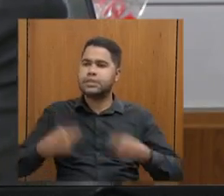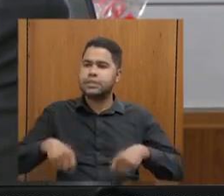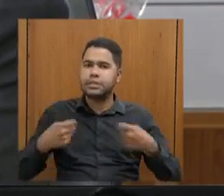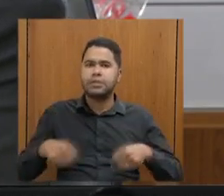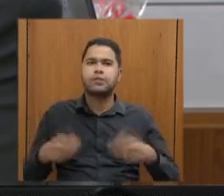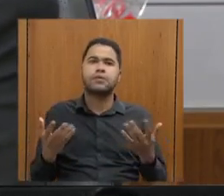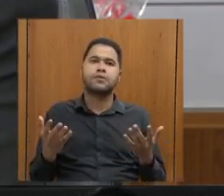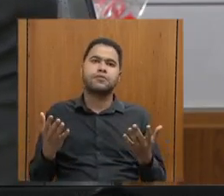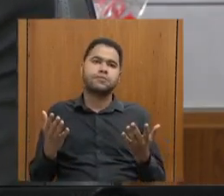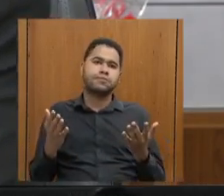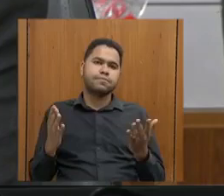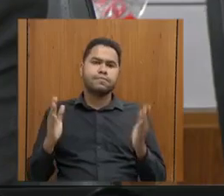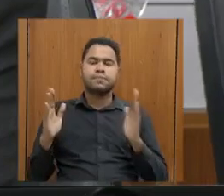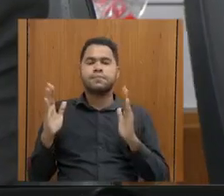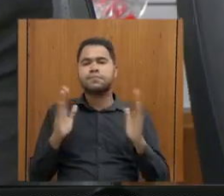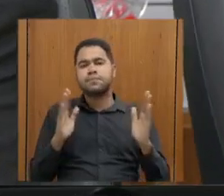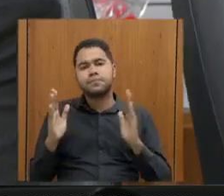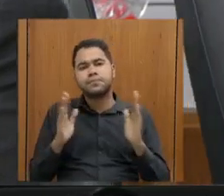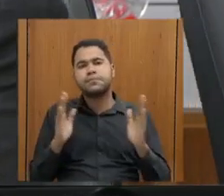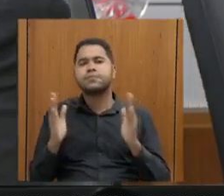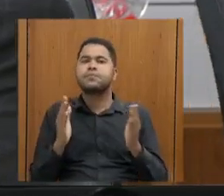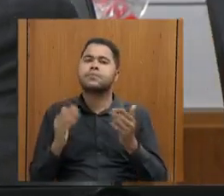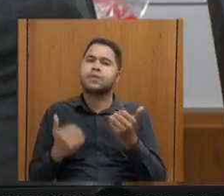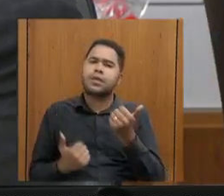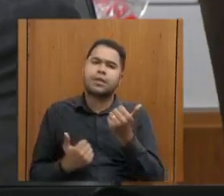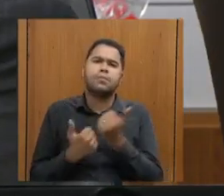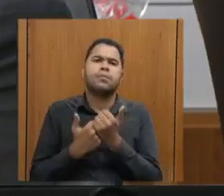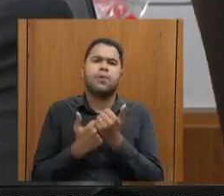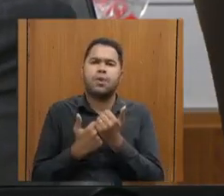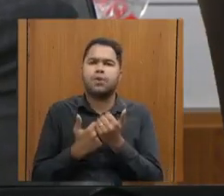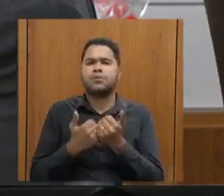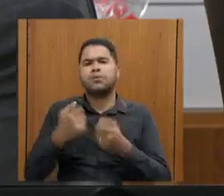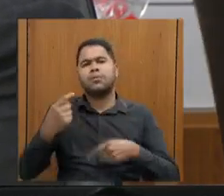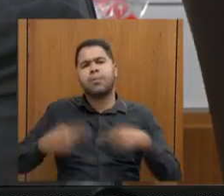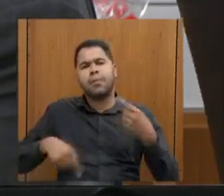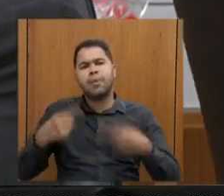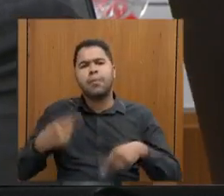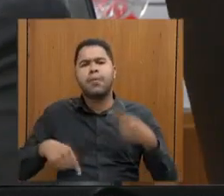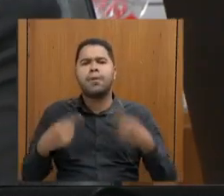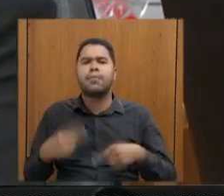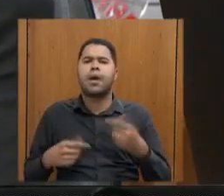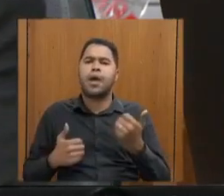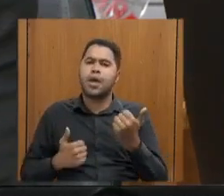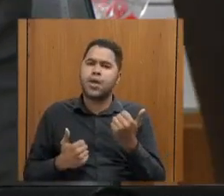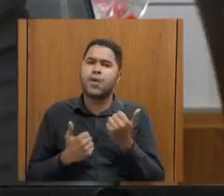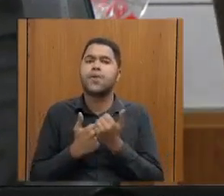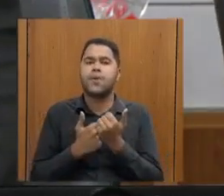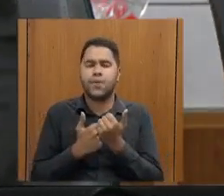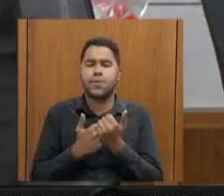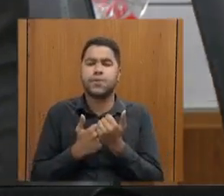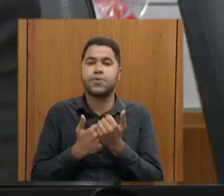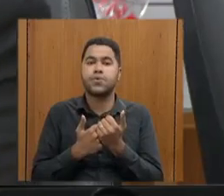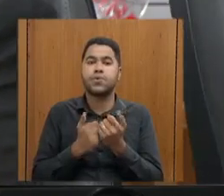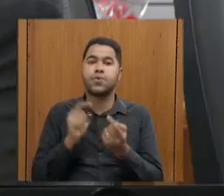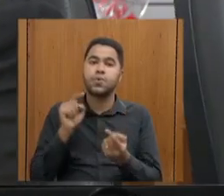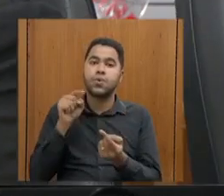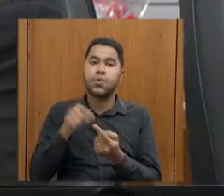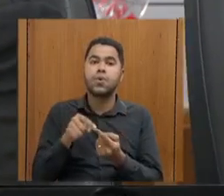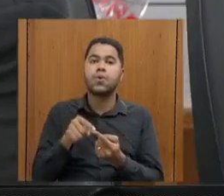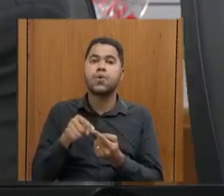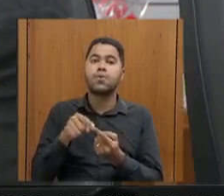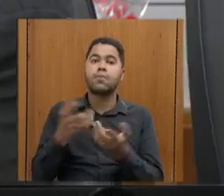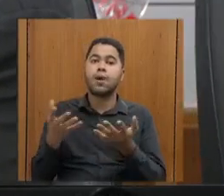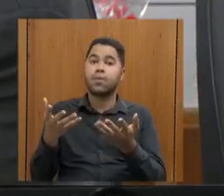Índio e a porta Agora em discussão recursos para vou